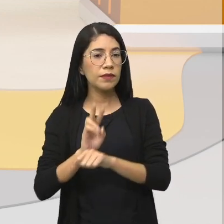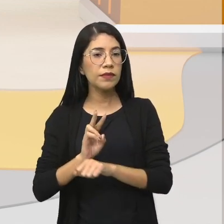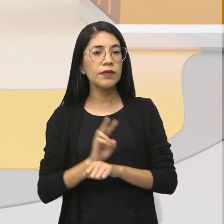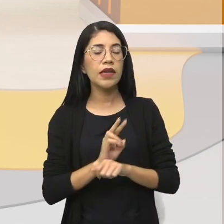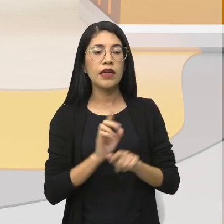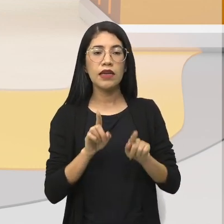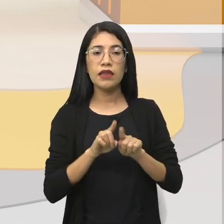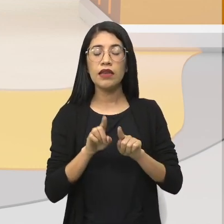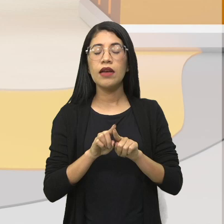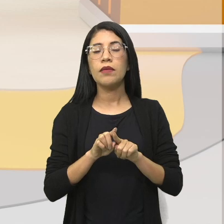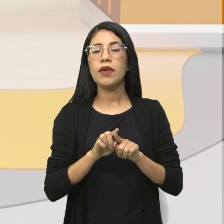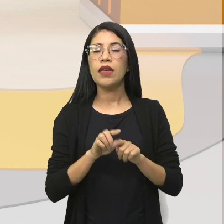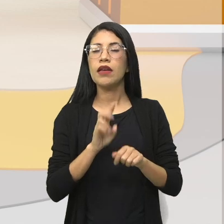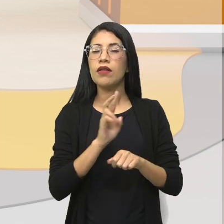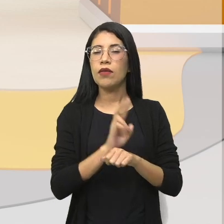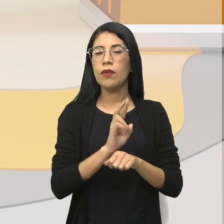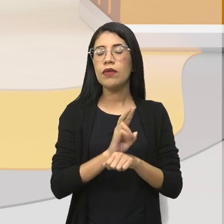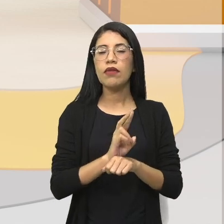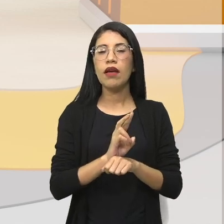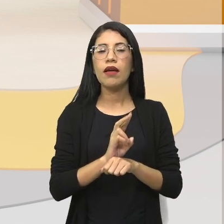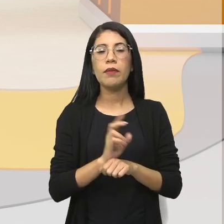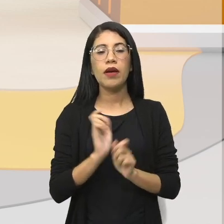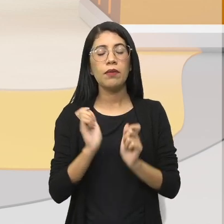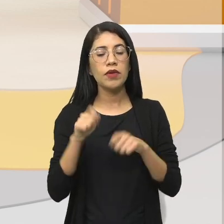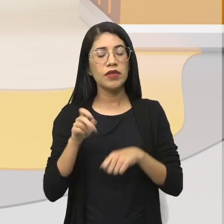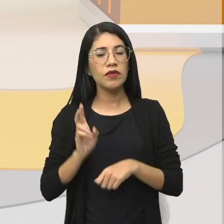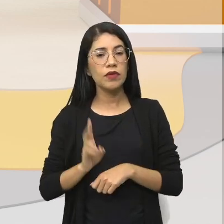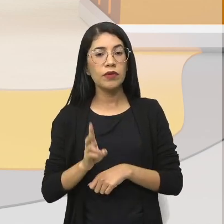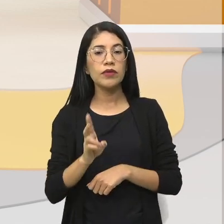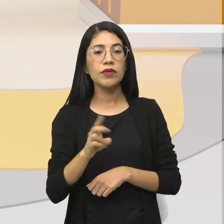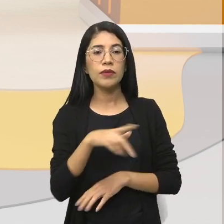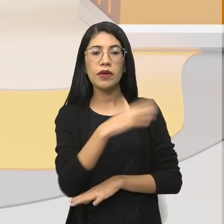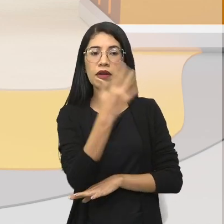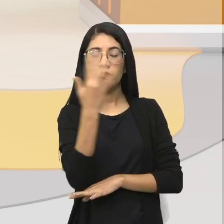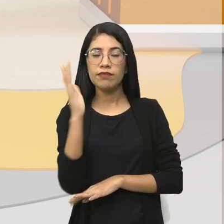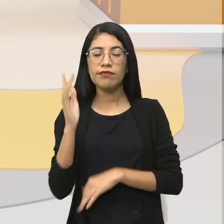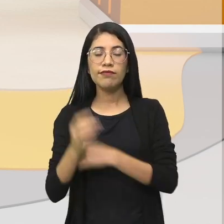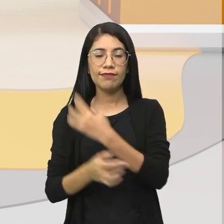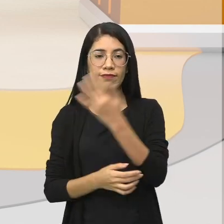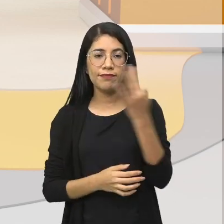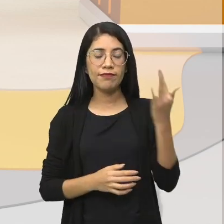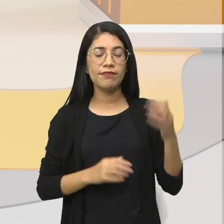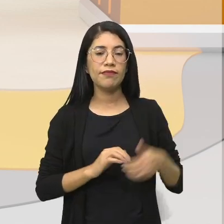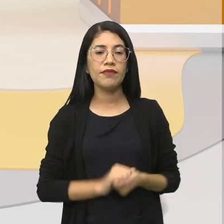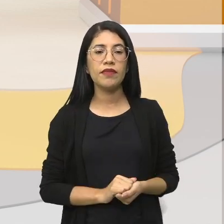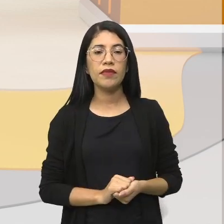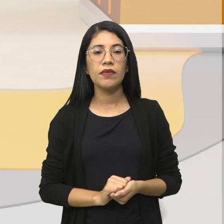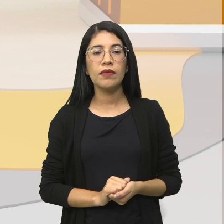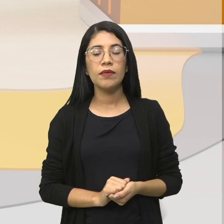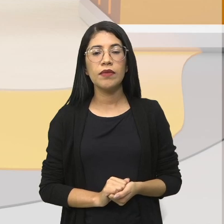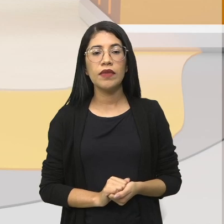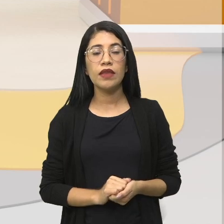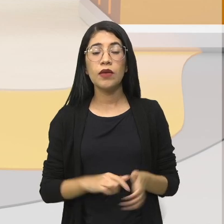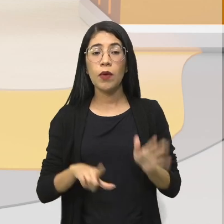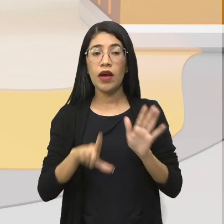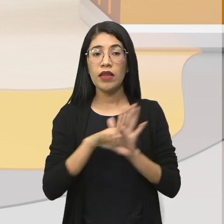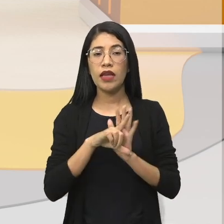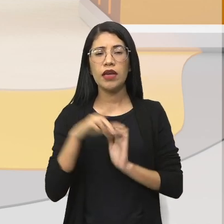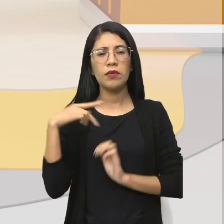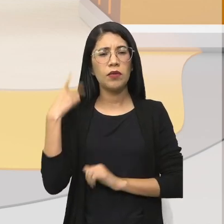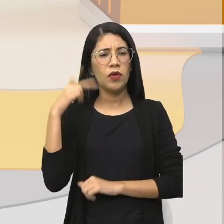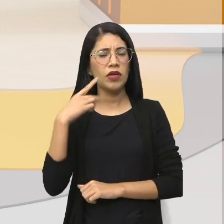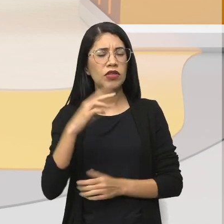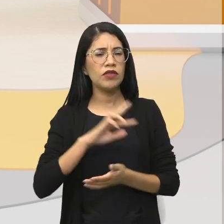e conservar, né, a nossa natureza. Então, essas políticas e essa legislação